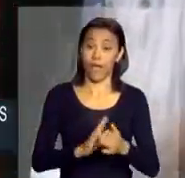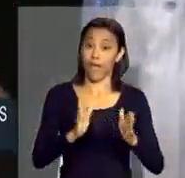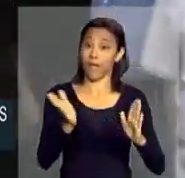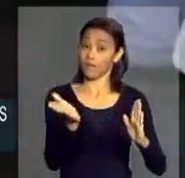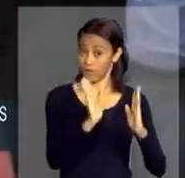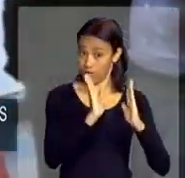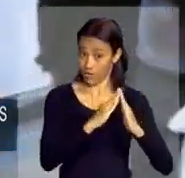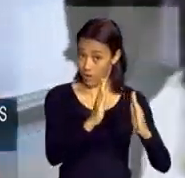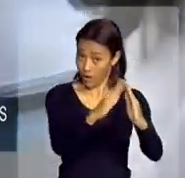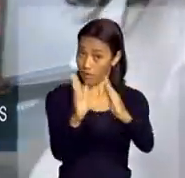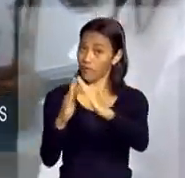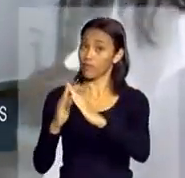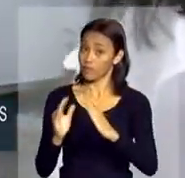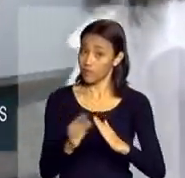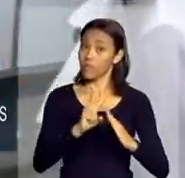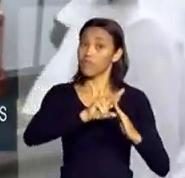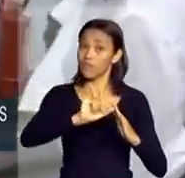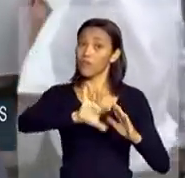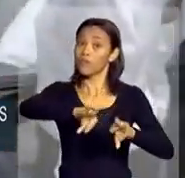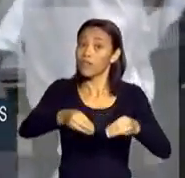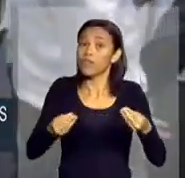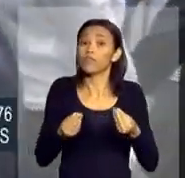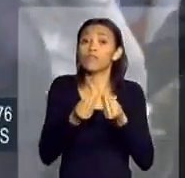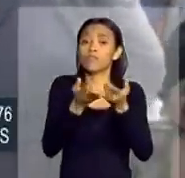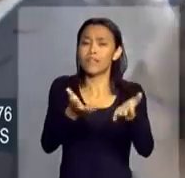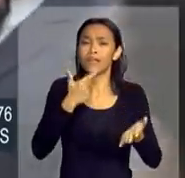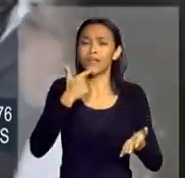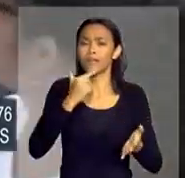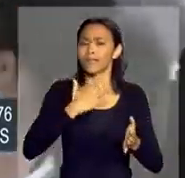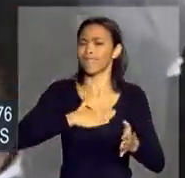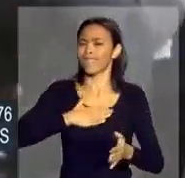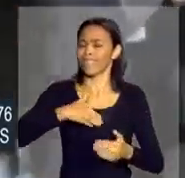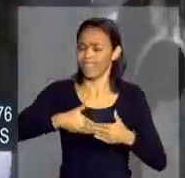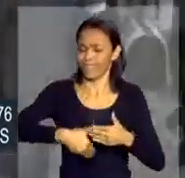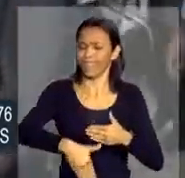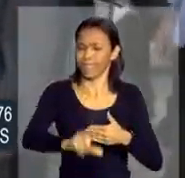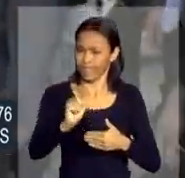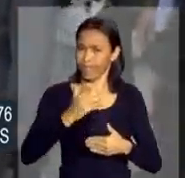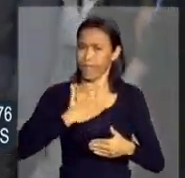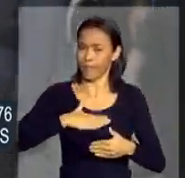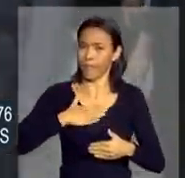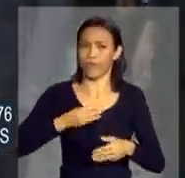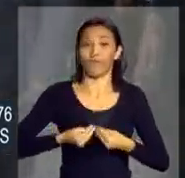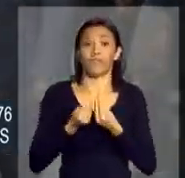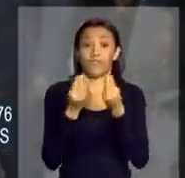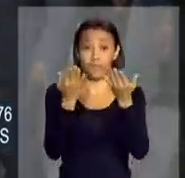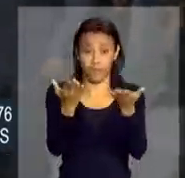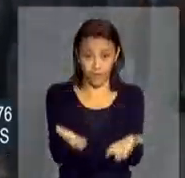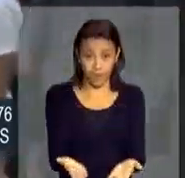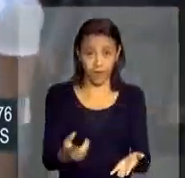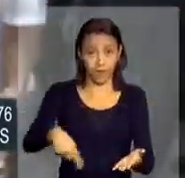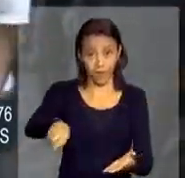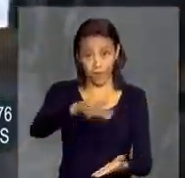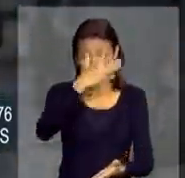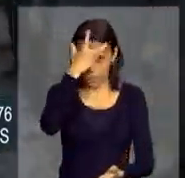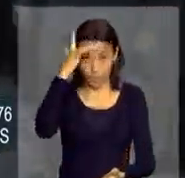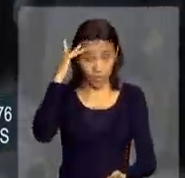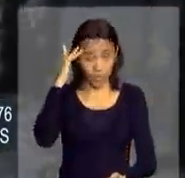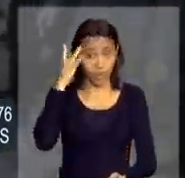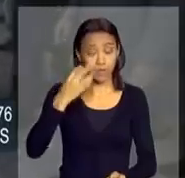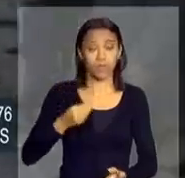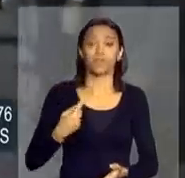habitacionais que serão entregues daqui a pouco à população de João